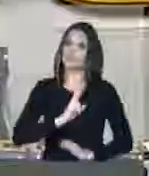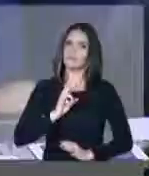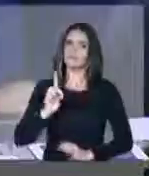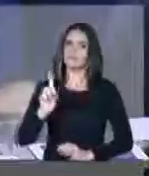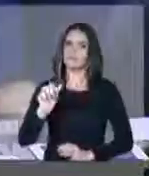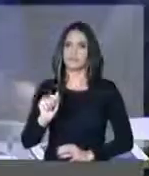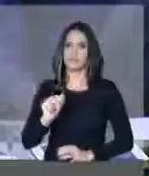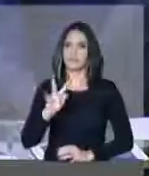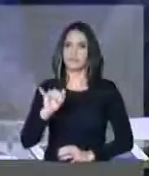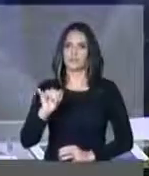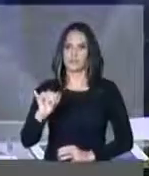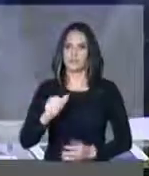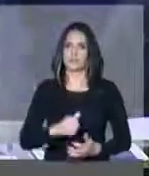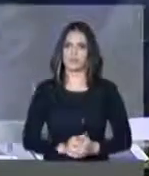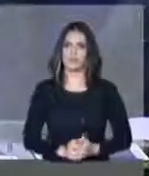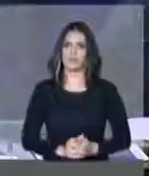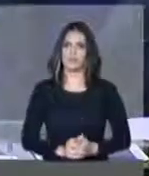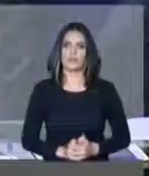Deputado Davi.